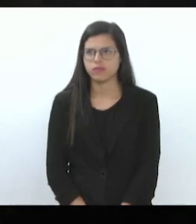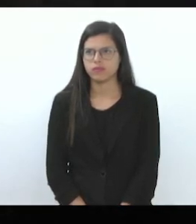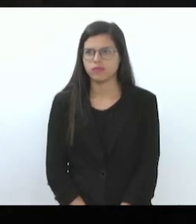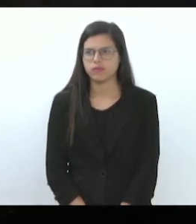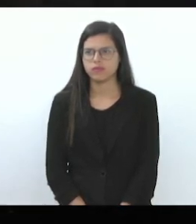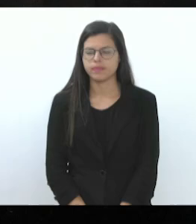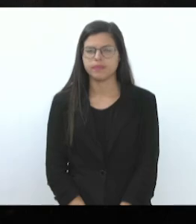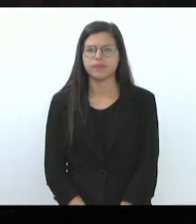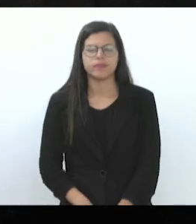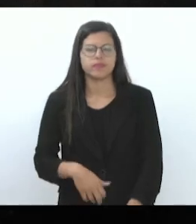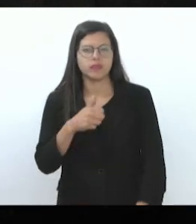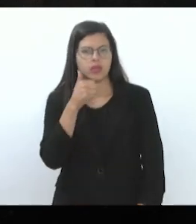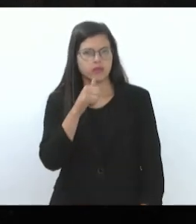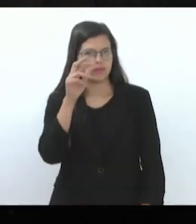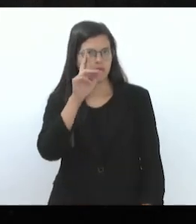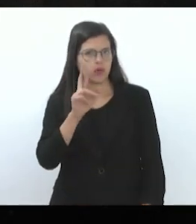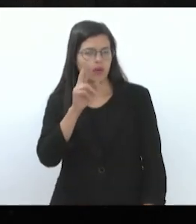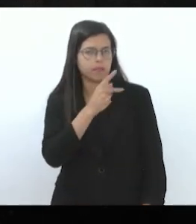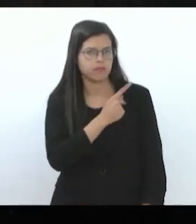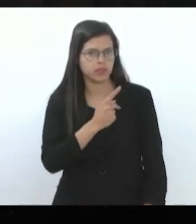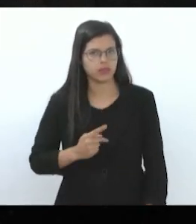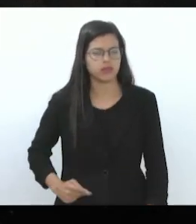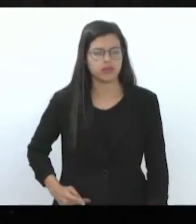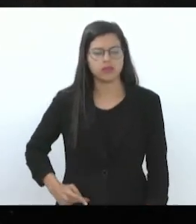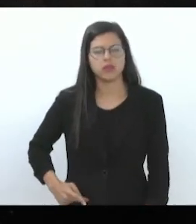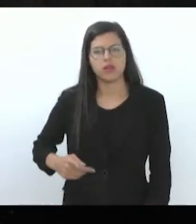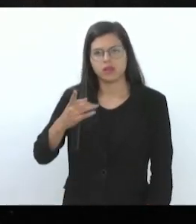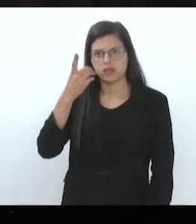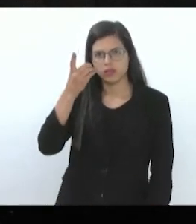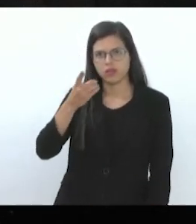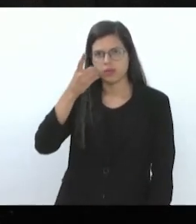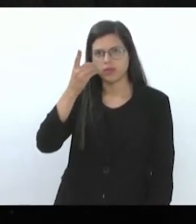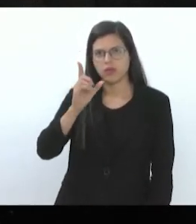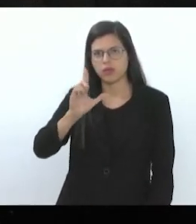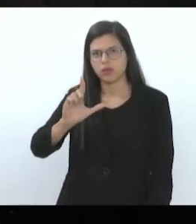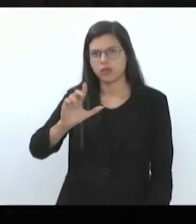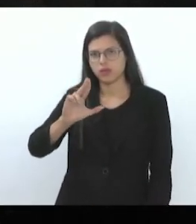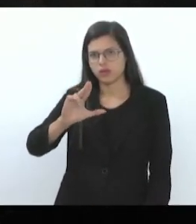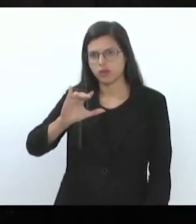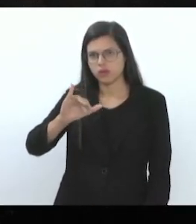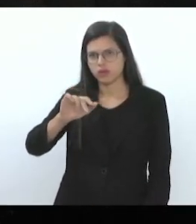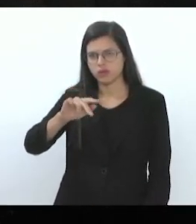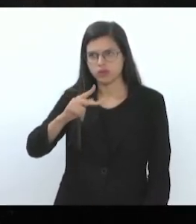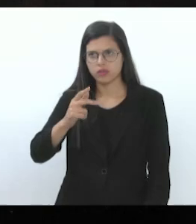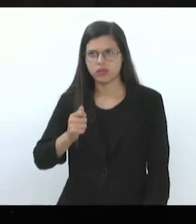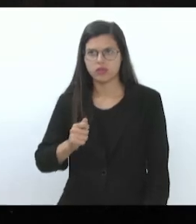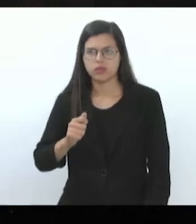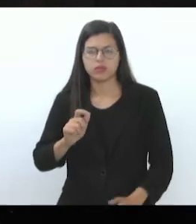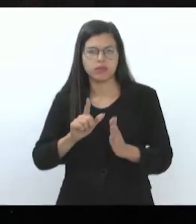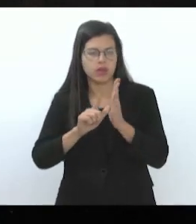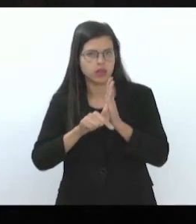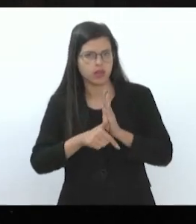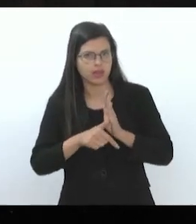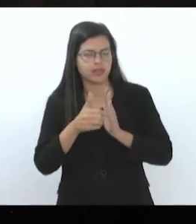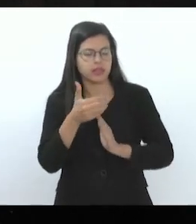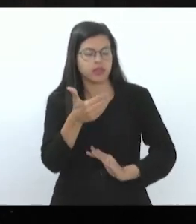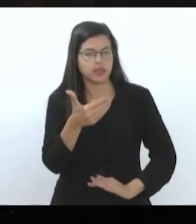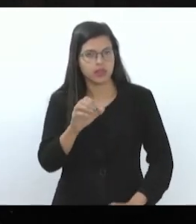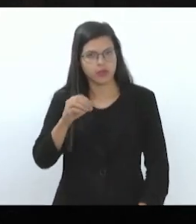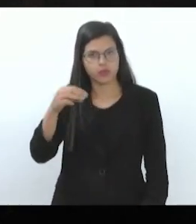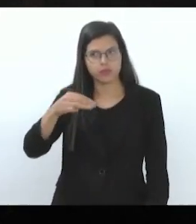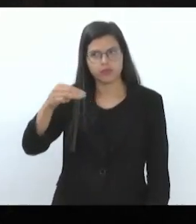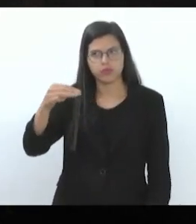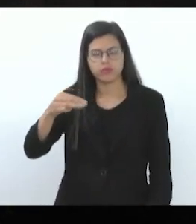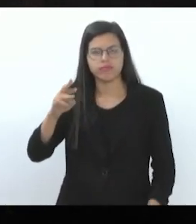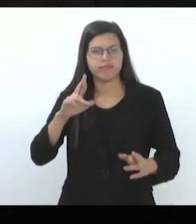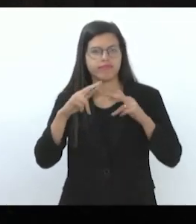Senhora presidente, deputada Lucinha, me atrasei 10 minutos, porque estava eu na